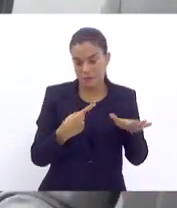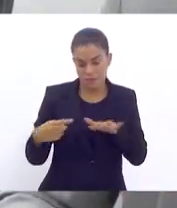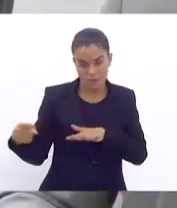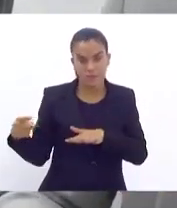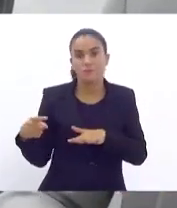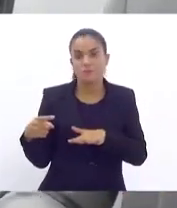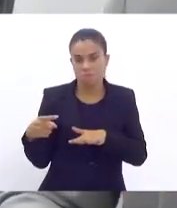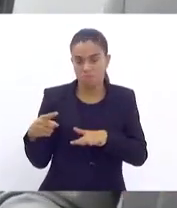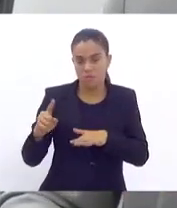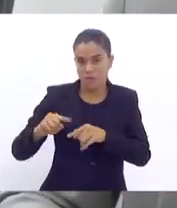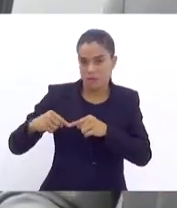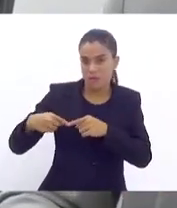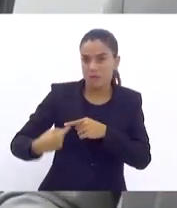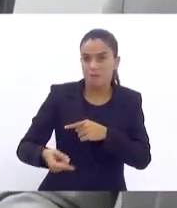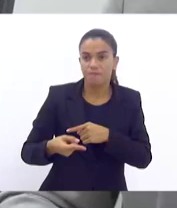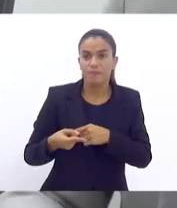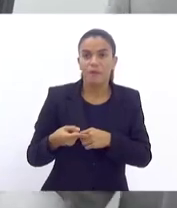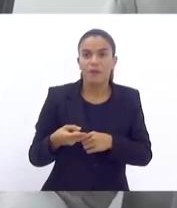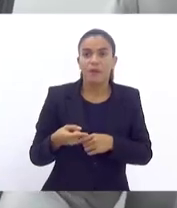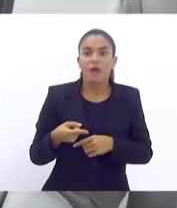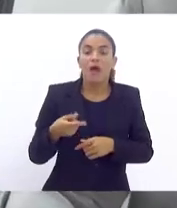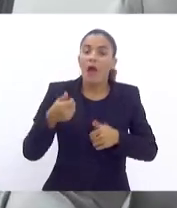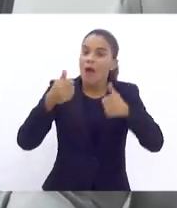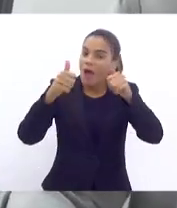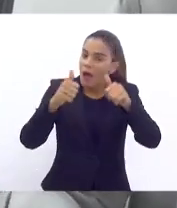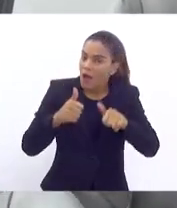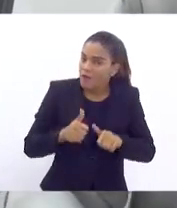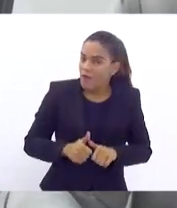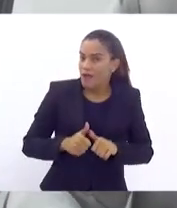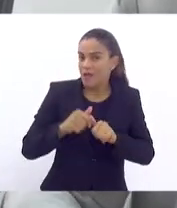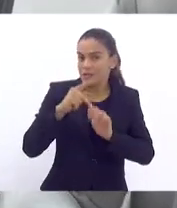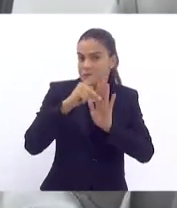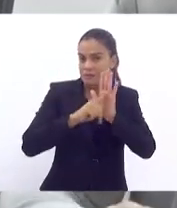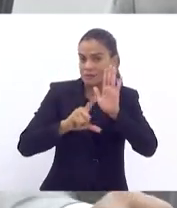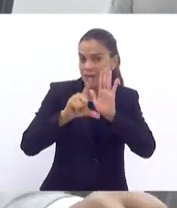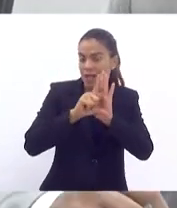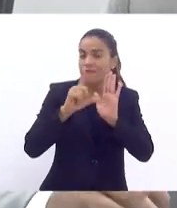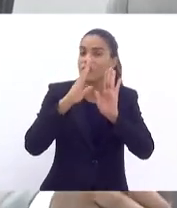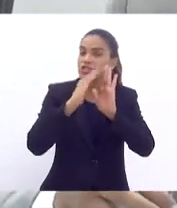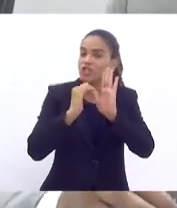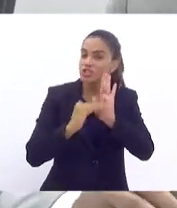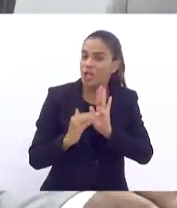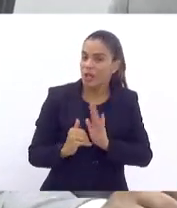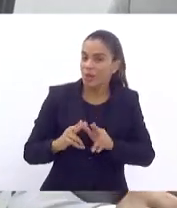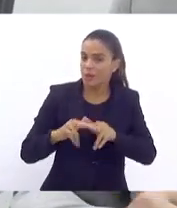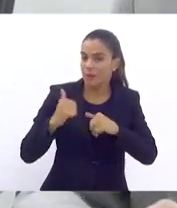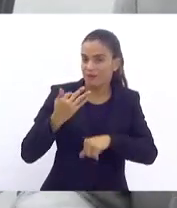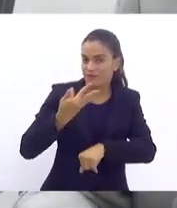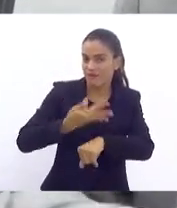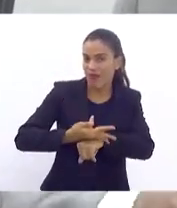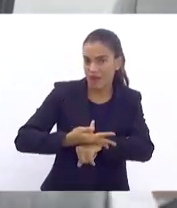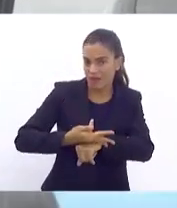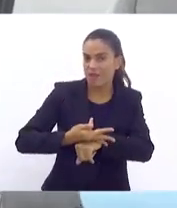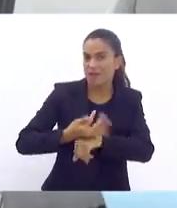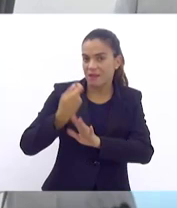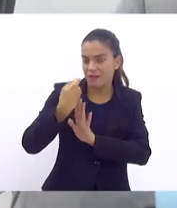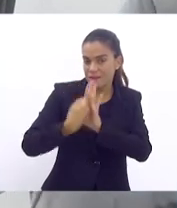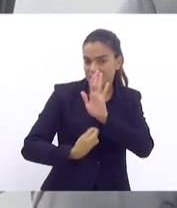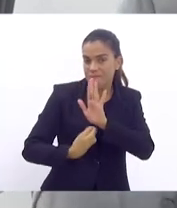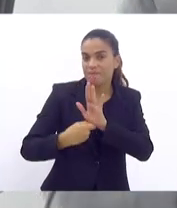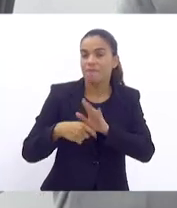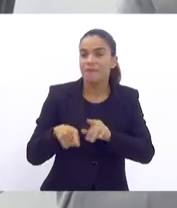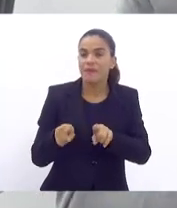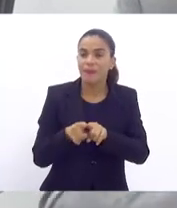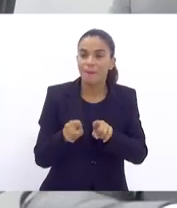fazer um apanhado efetivamente dos projetos que foram retirados de pauta por ausência dos relatores e aqueles que estão com vistas